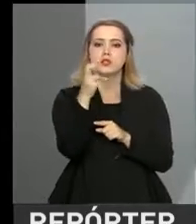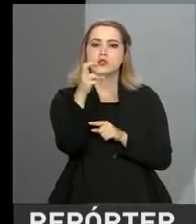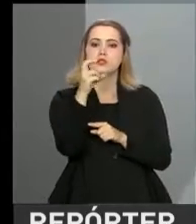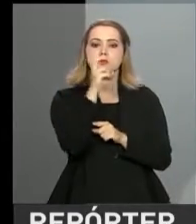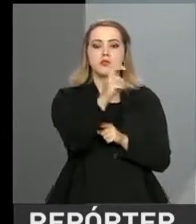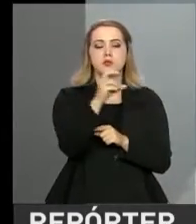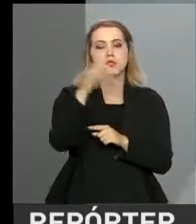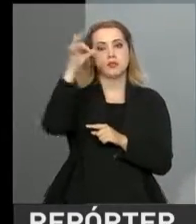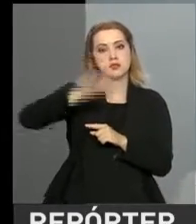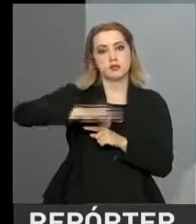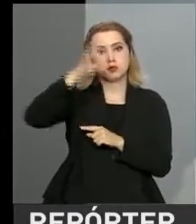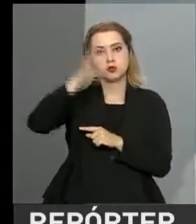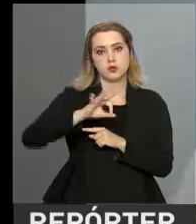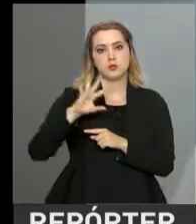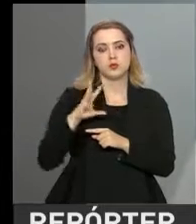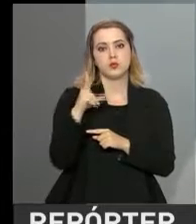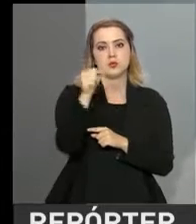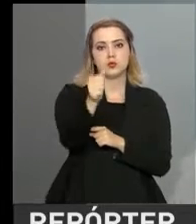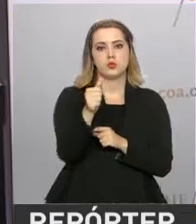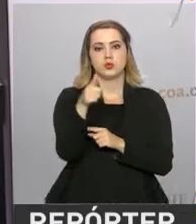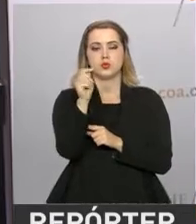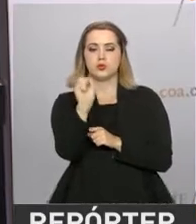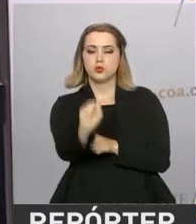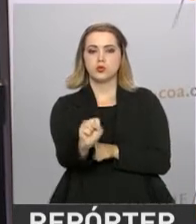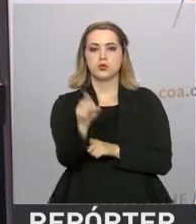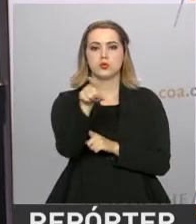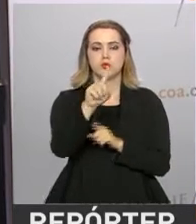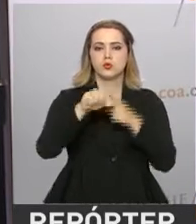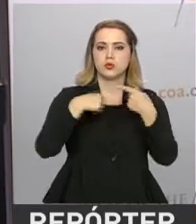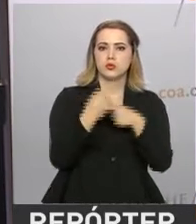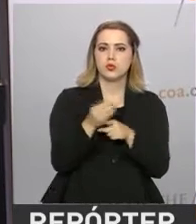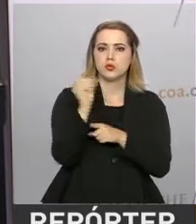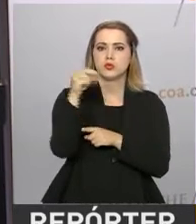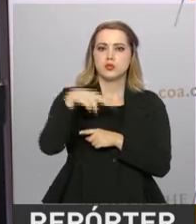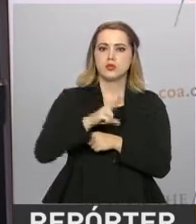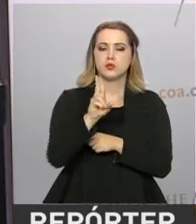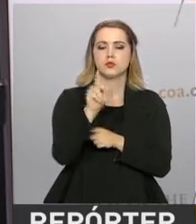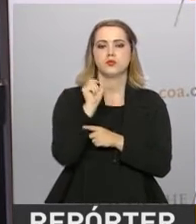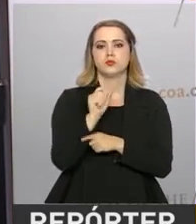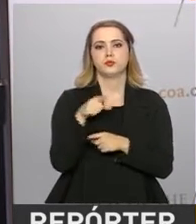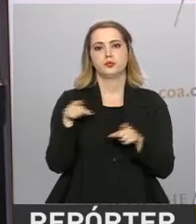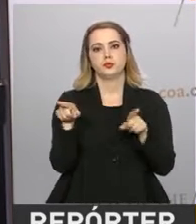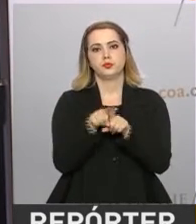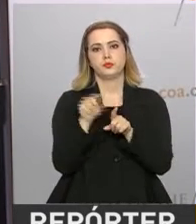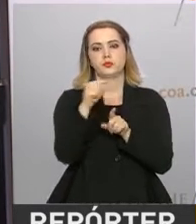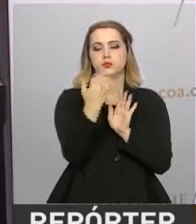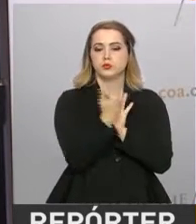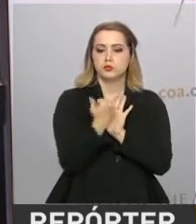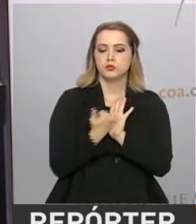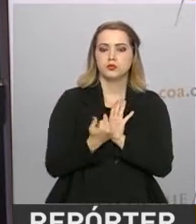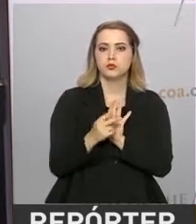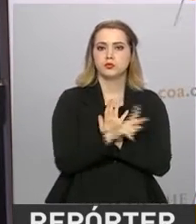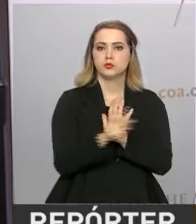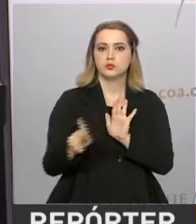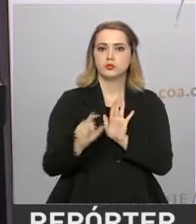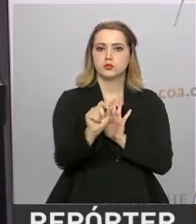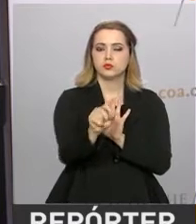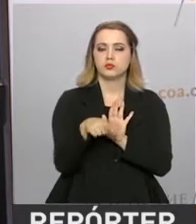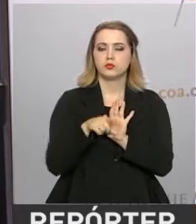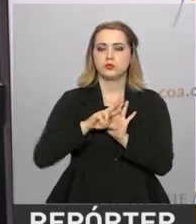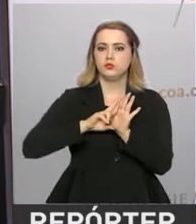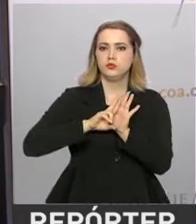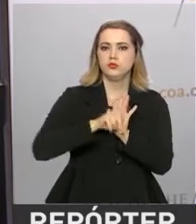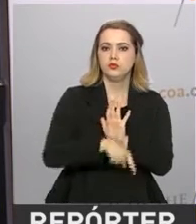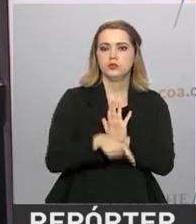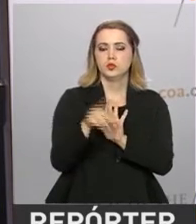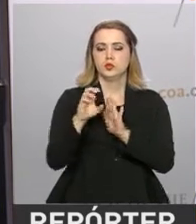55 por cento das emissões depois da onu presidente michel temer apresentou investidores brasileiros e norte-americanos